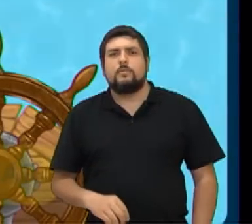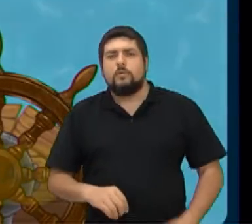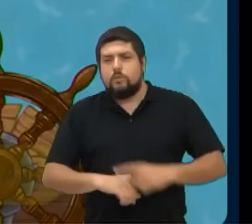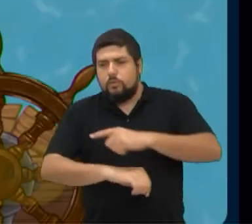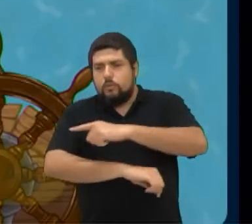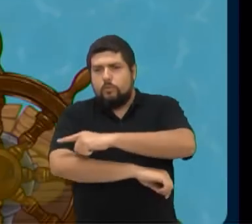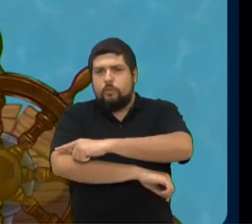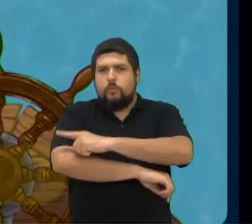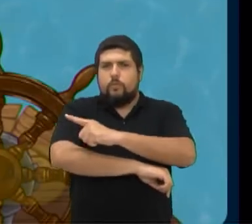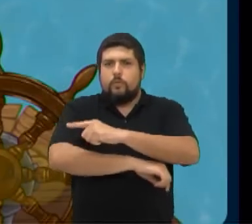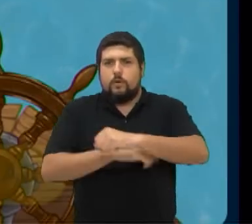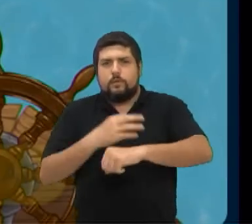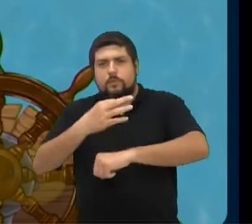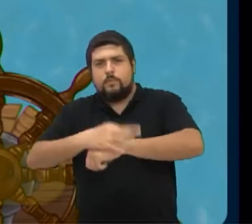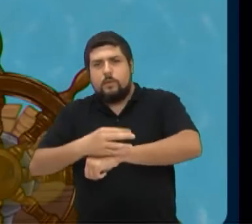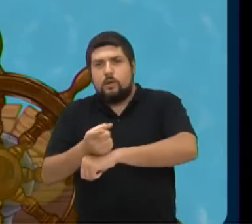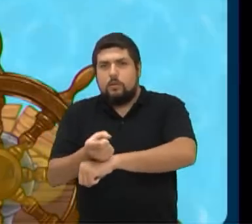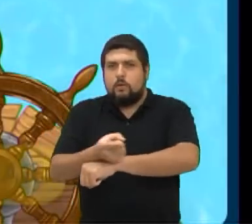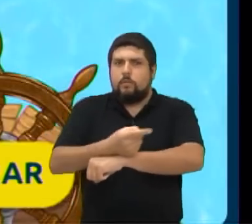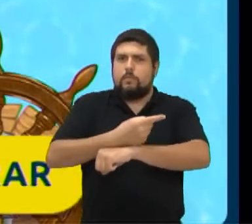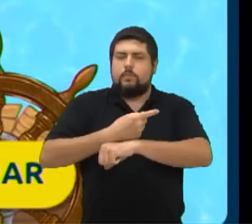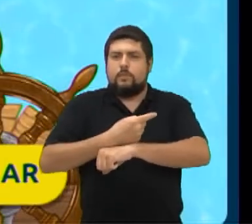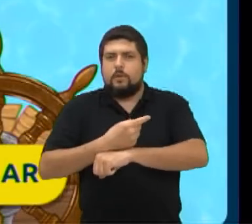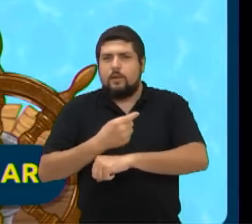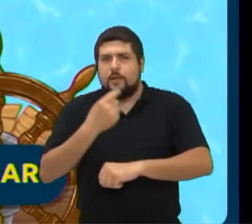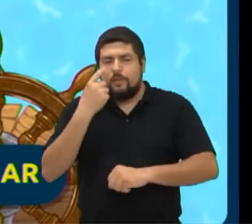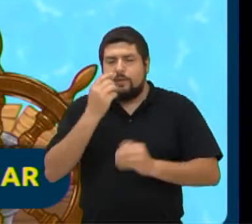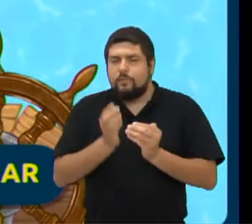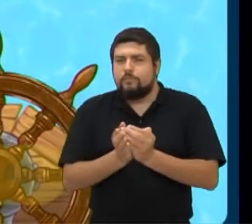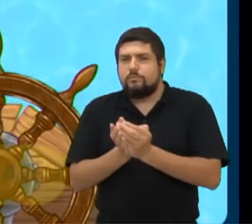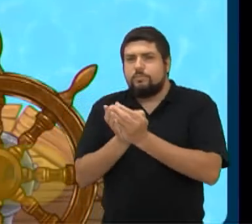lá então buscar a nossa cientista.